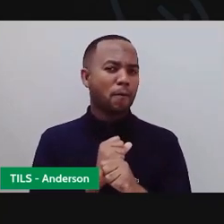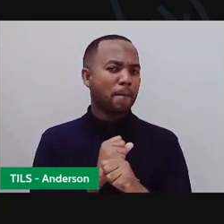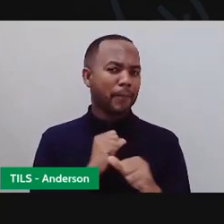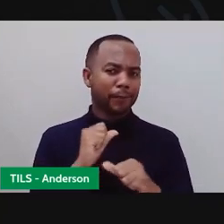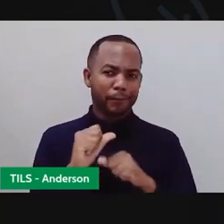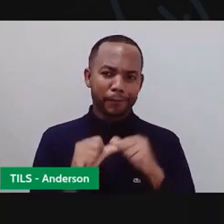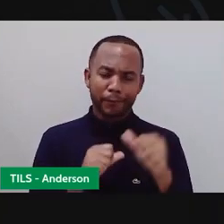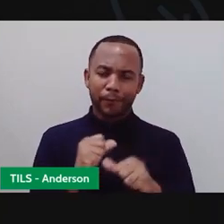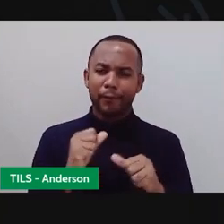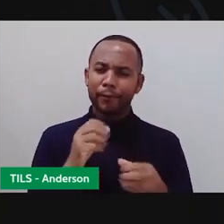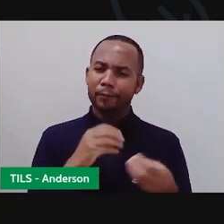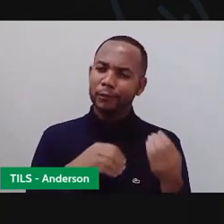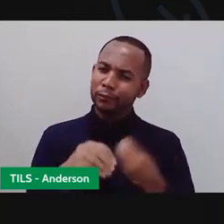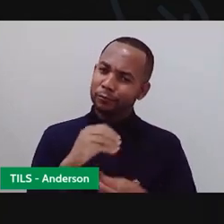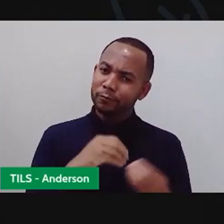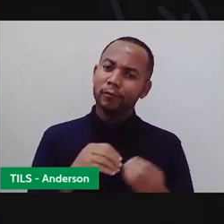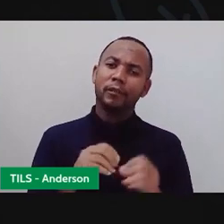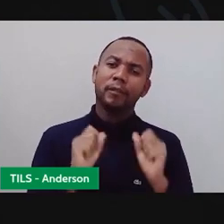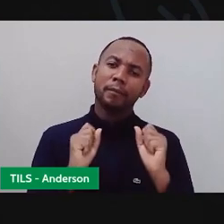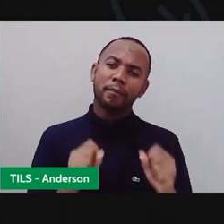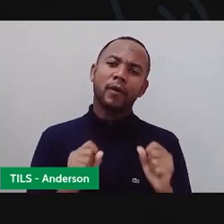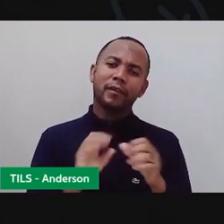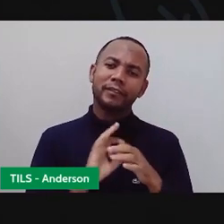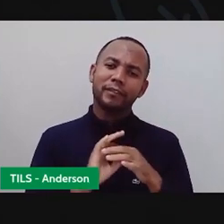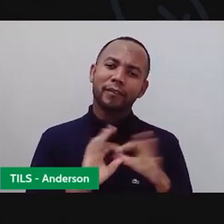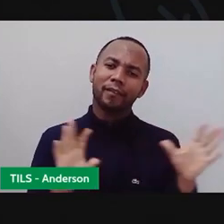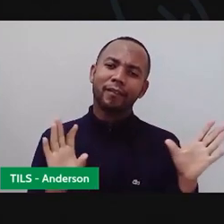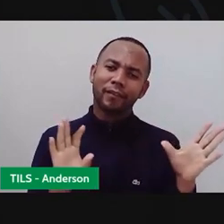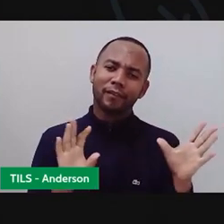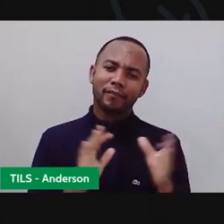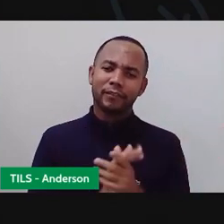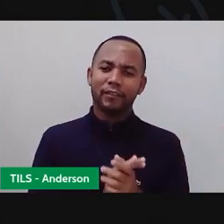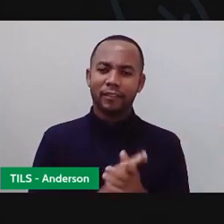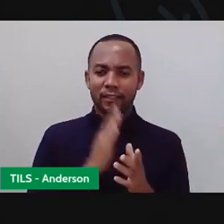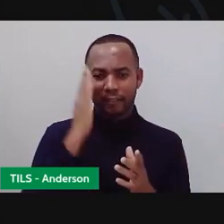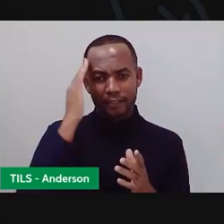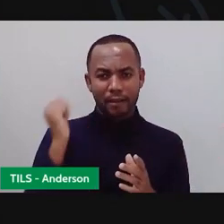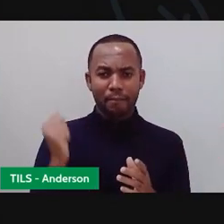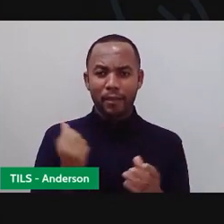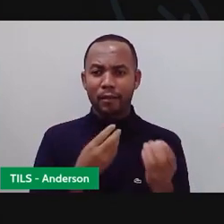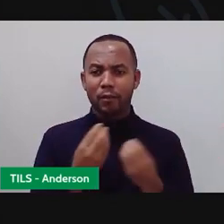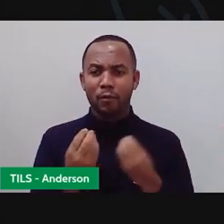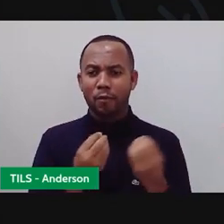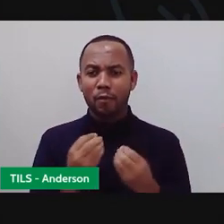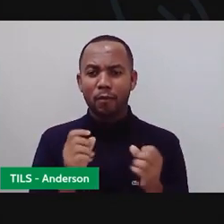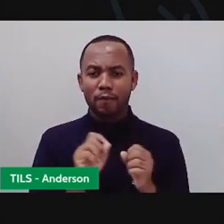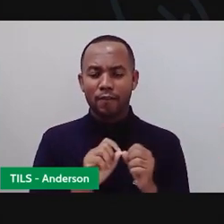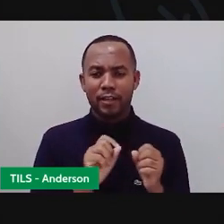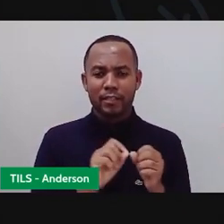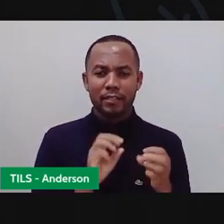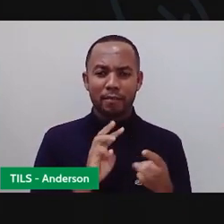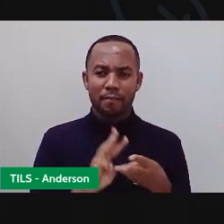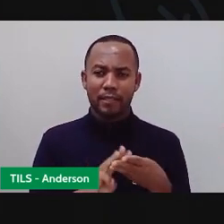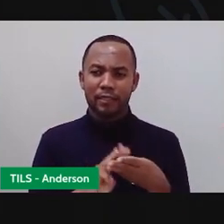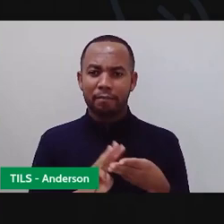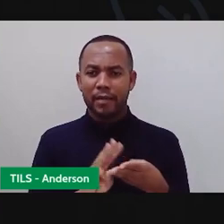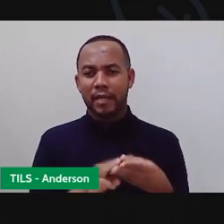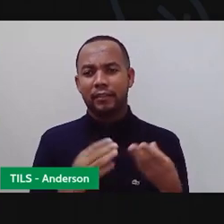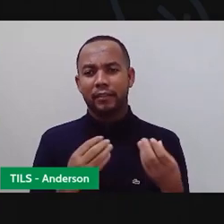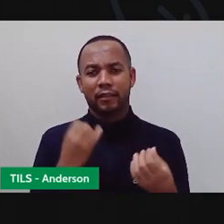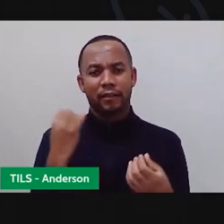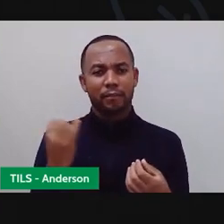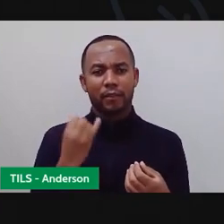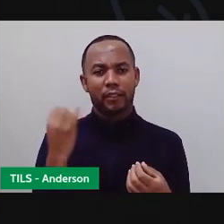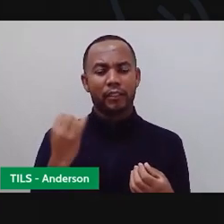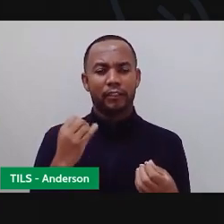centenas de dezenas de unidade de milhar para a própria unidade de saber como gente pesar no Ábaco né 10 unidades a gente